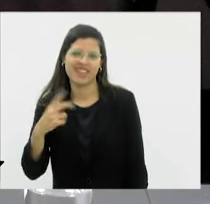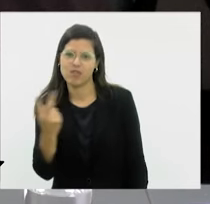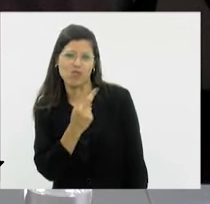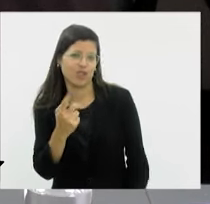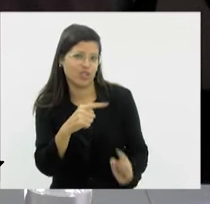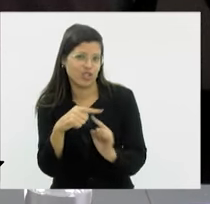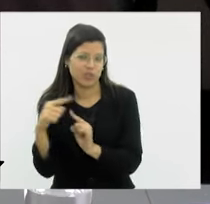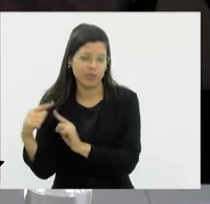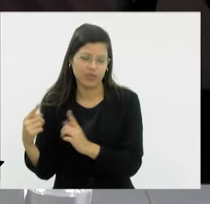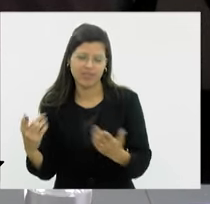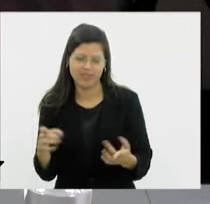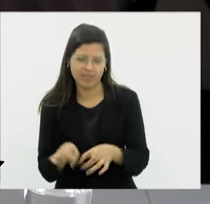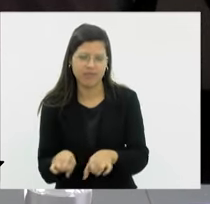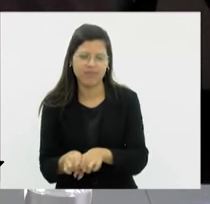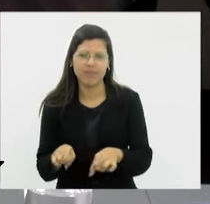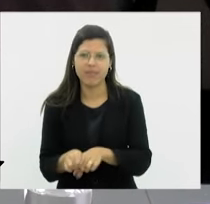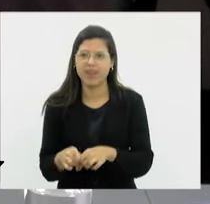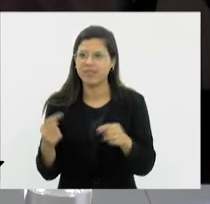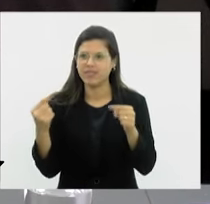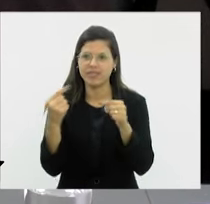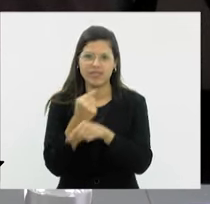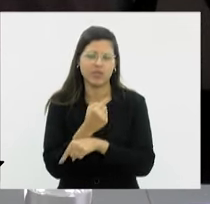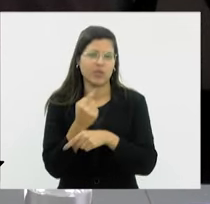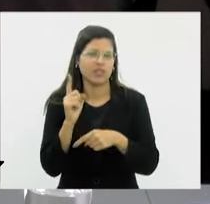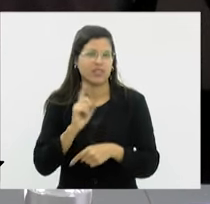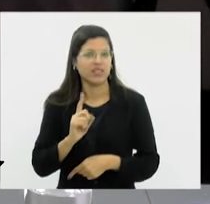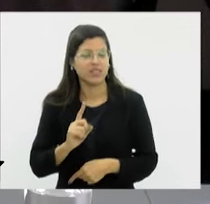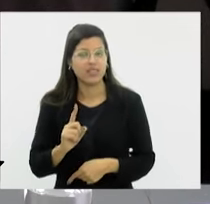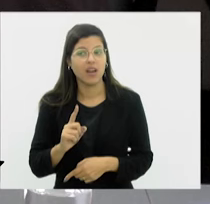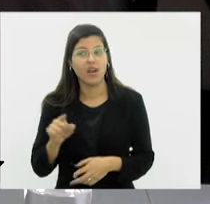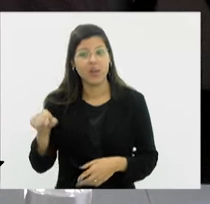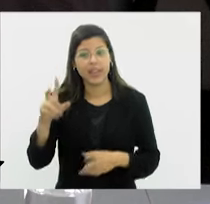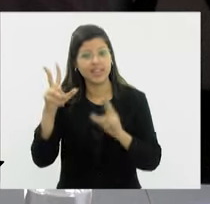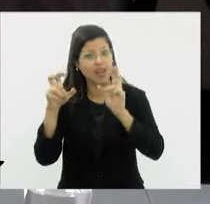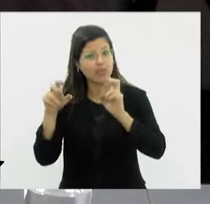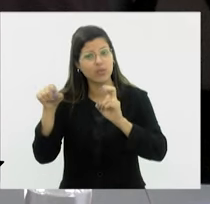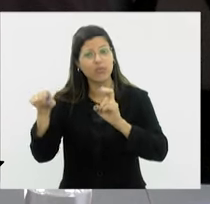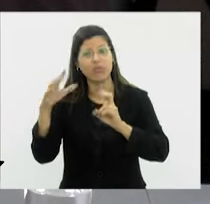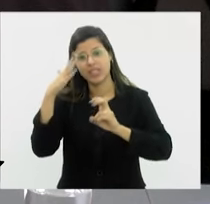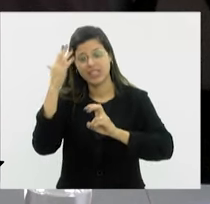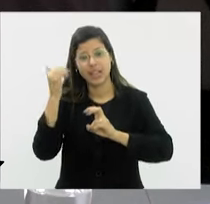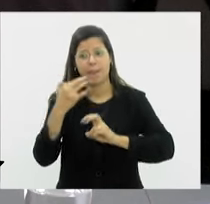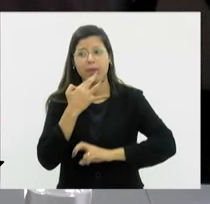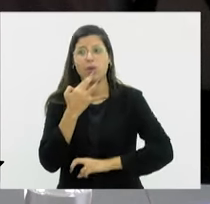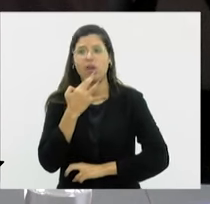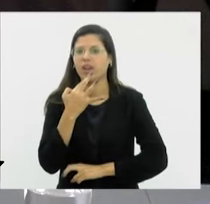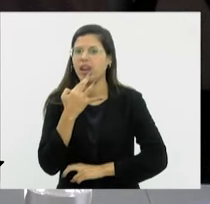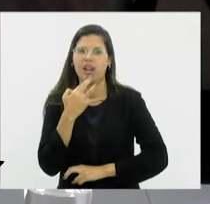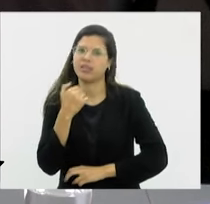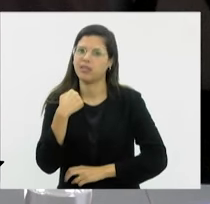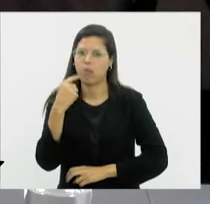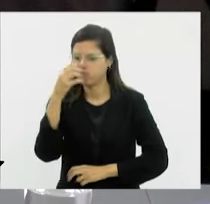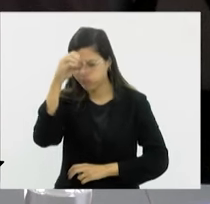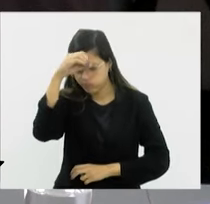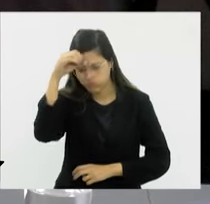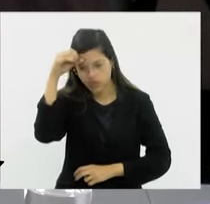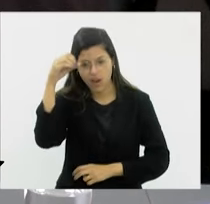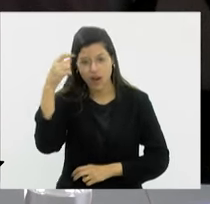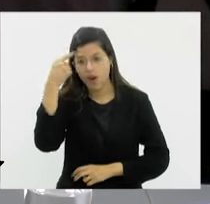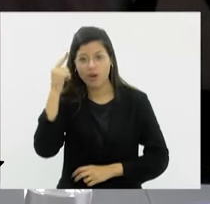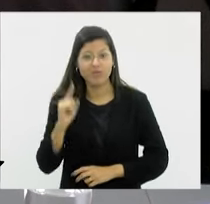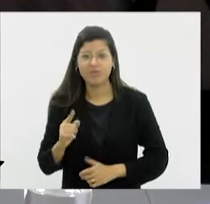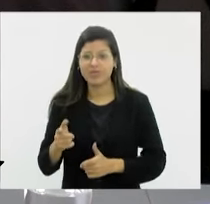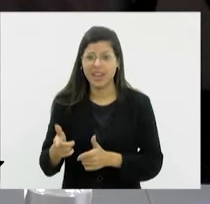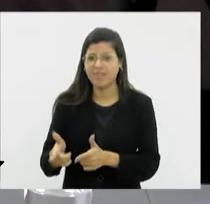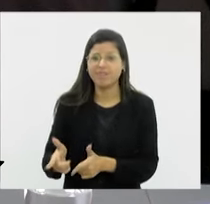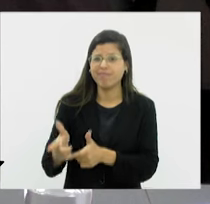de Vossa Excelência, até porque esse assunto domina e eu não domino nada. Eu não sei nem puxar o gatilho para entender de